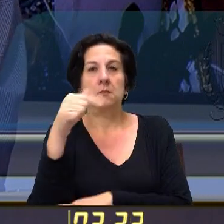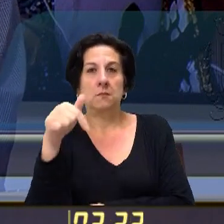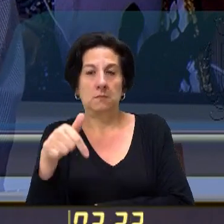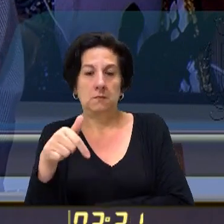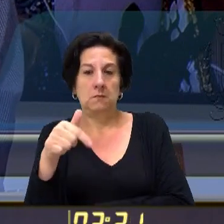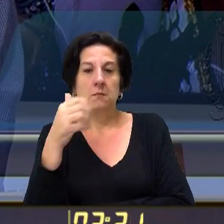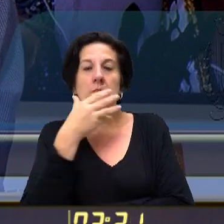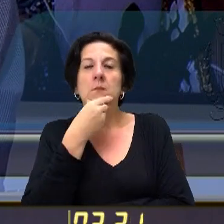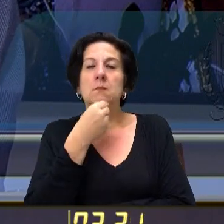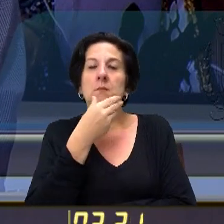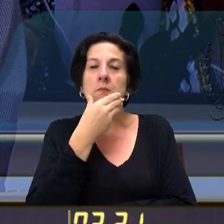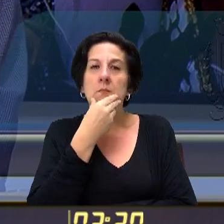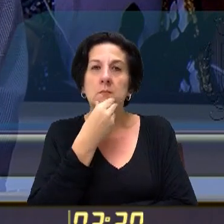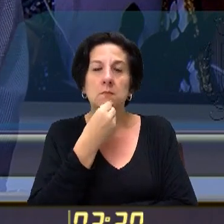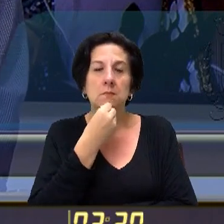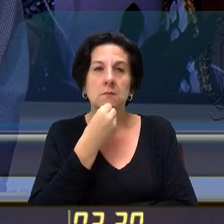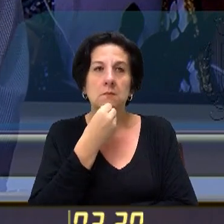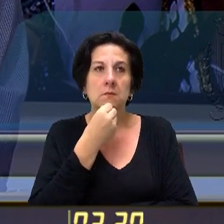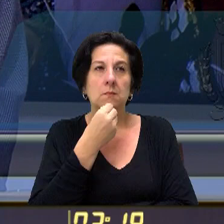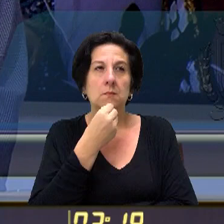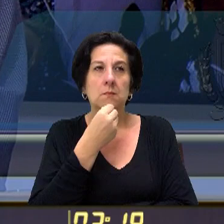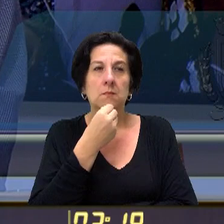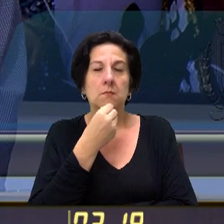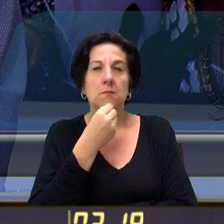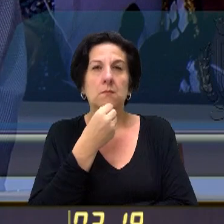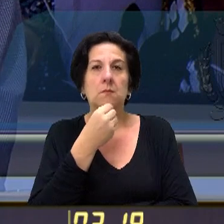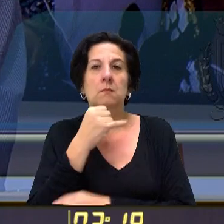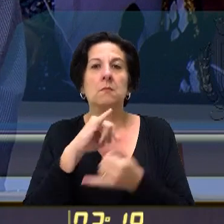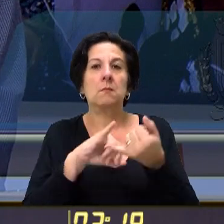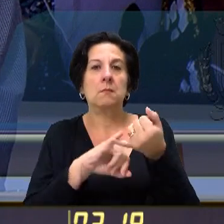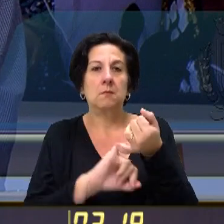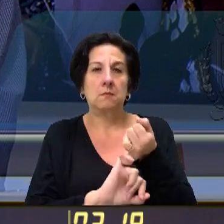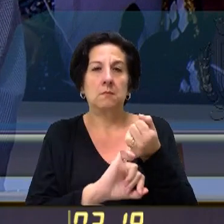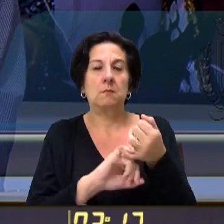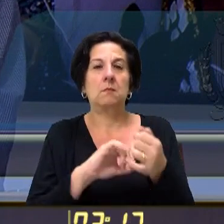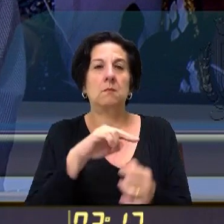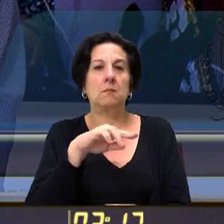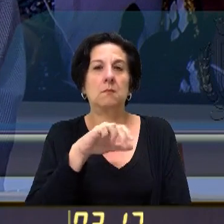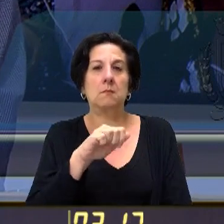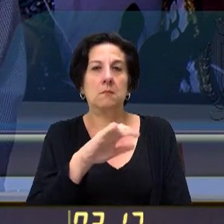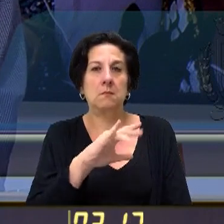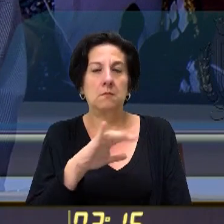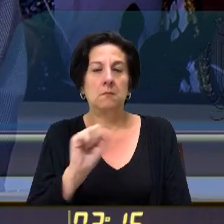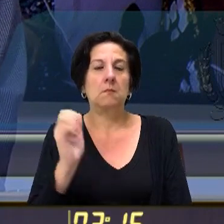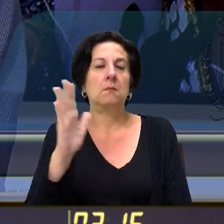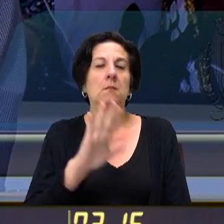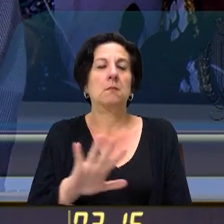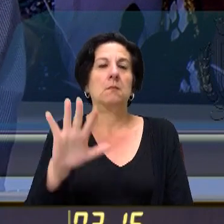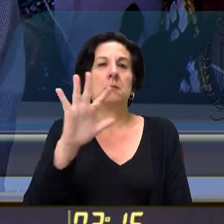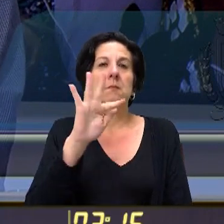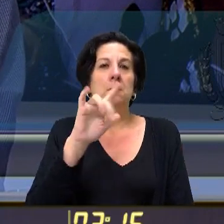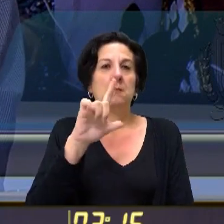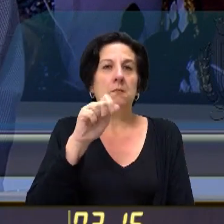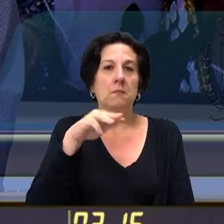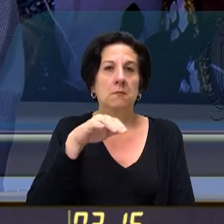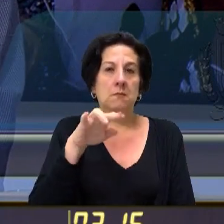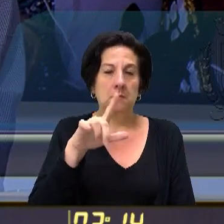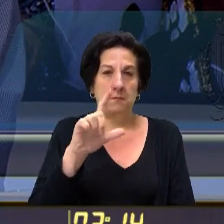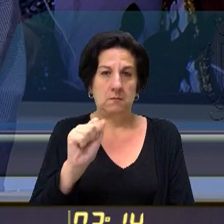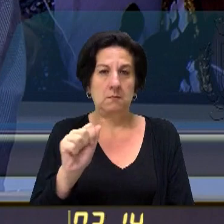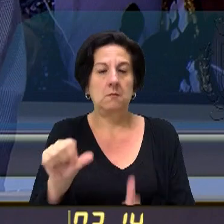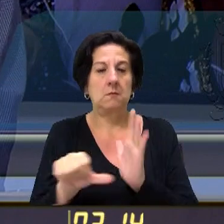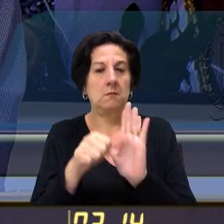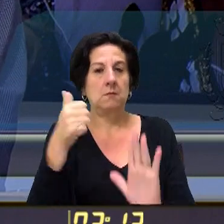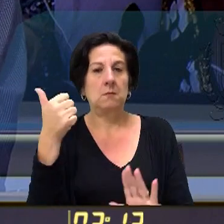Os meninos dos times Aliança, Amizade Nacional, Bom Jesus, Flamengo Arroio, realizaram os primeiros jogos